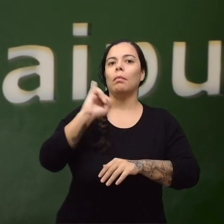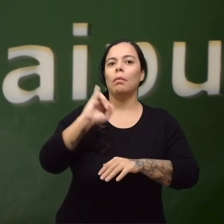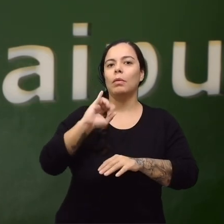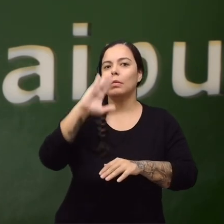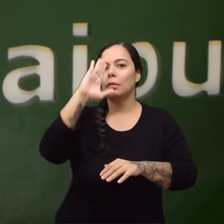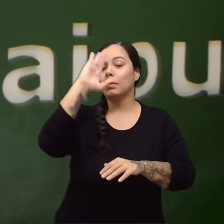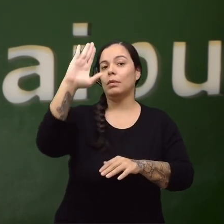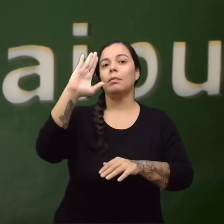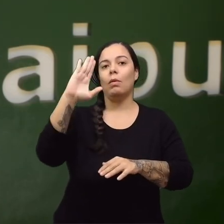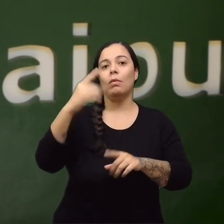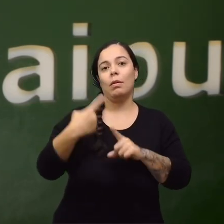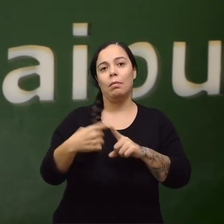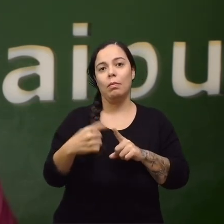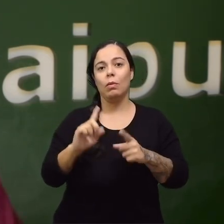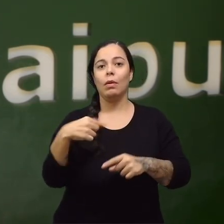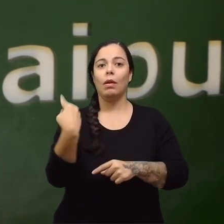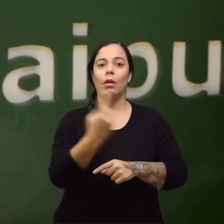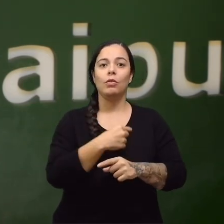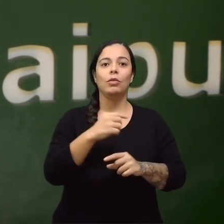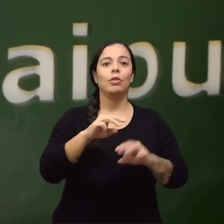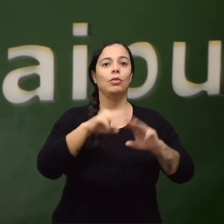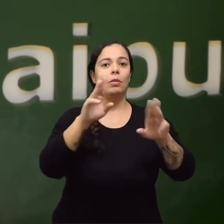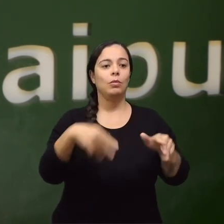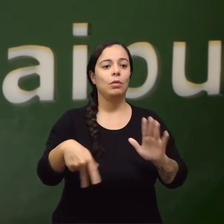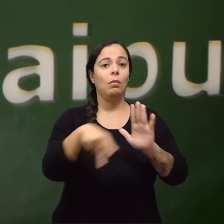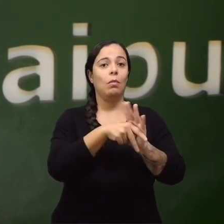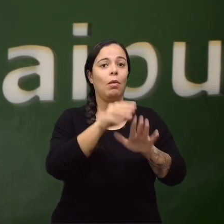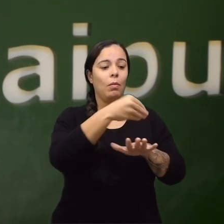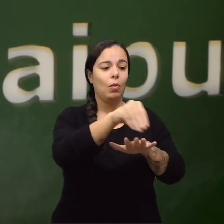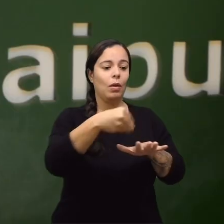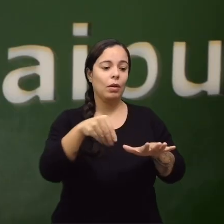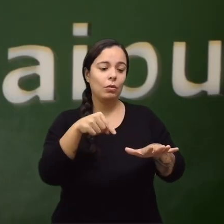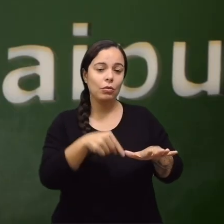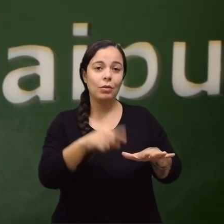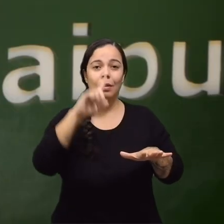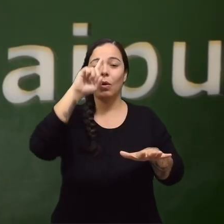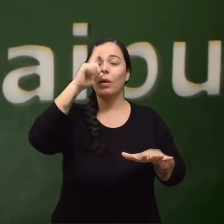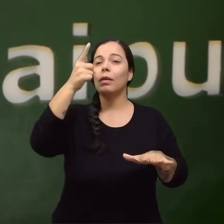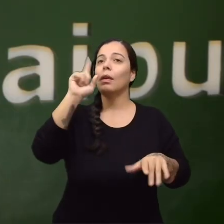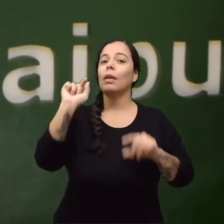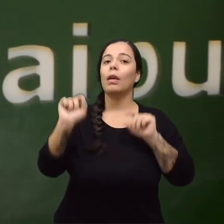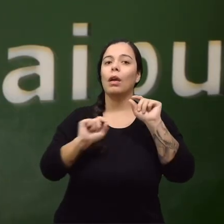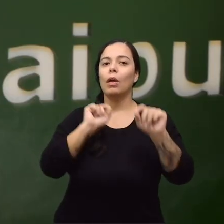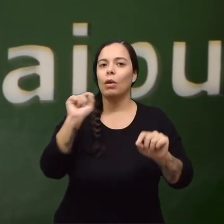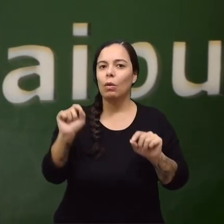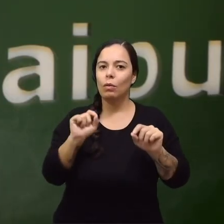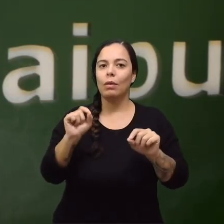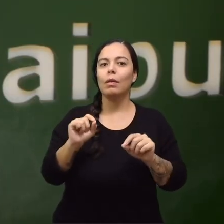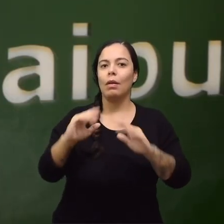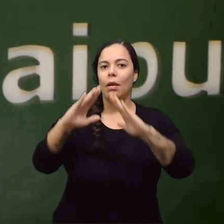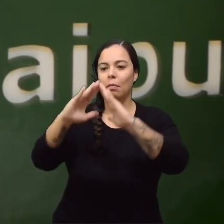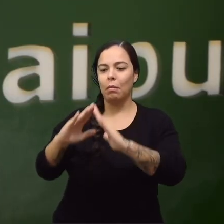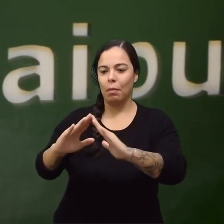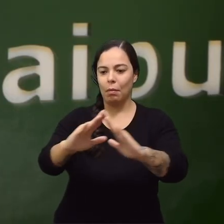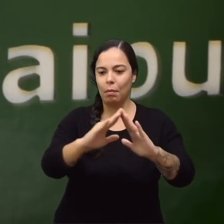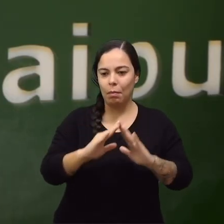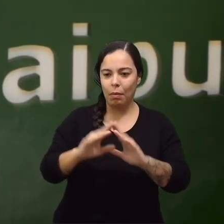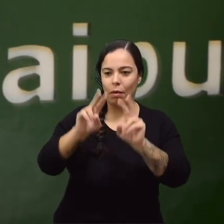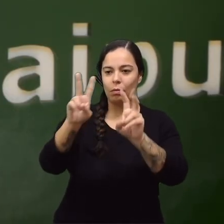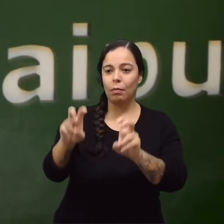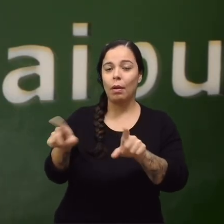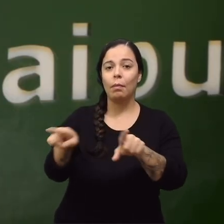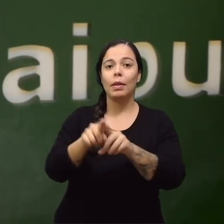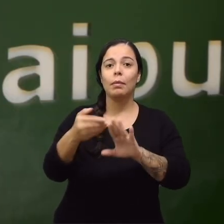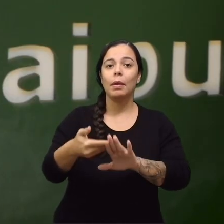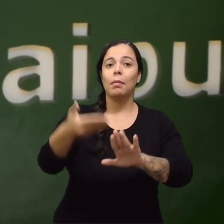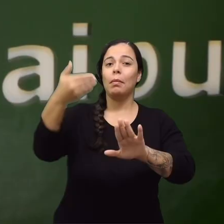suma importância, porque afinal somos um museu de arqueologia e a ideia é também falar, além das questões dos moradores locais, também